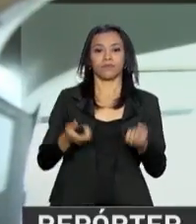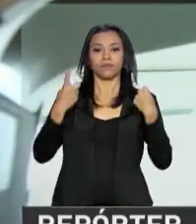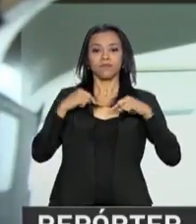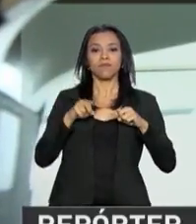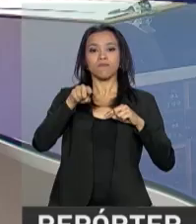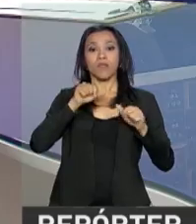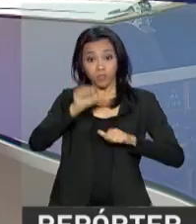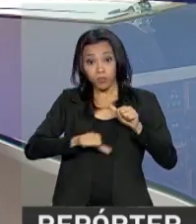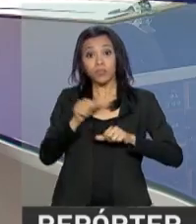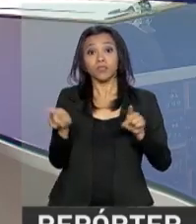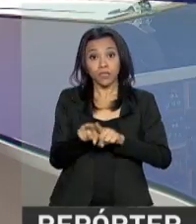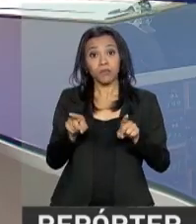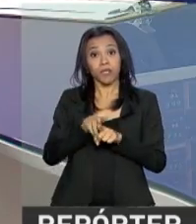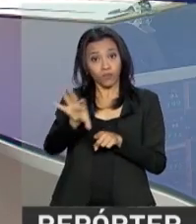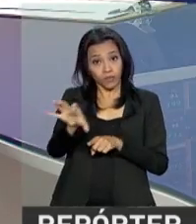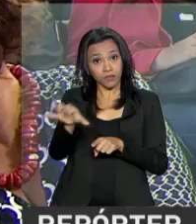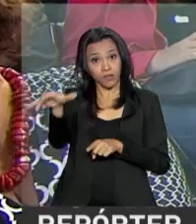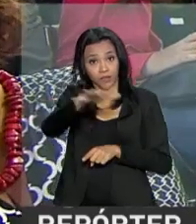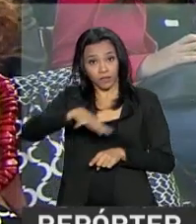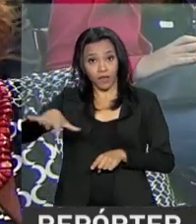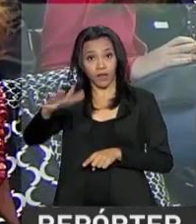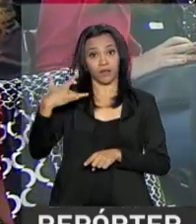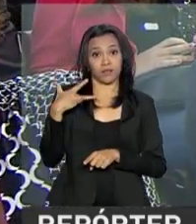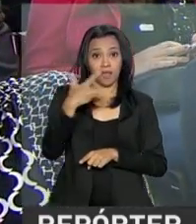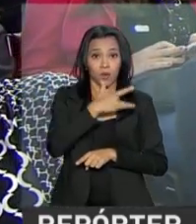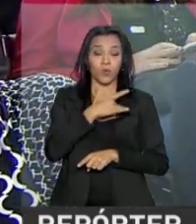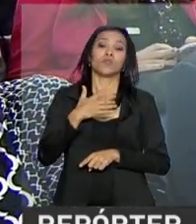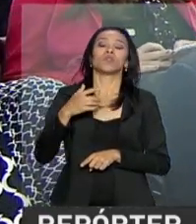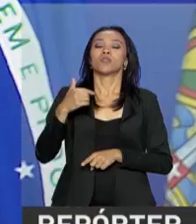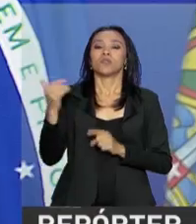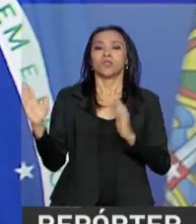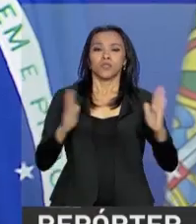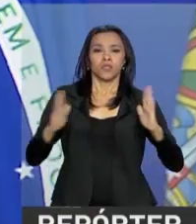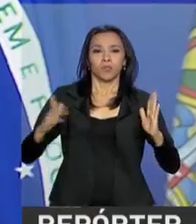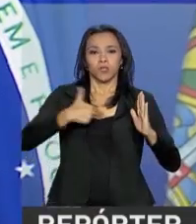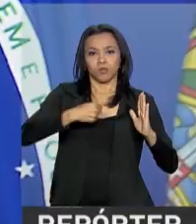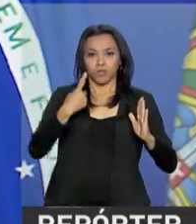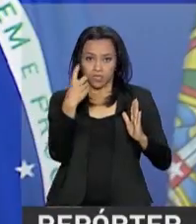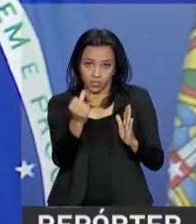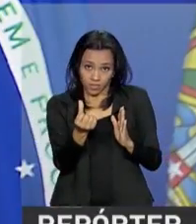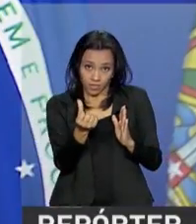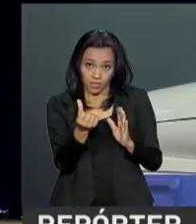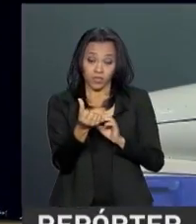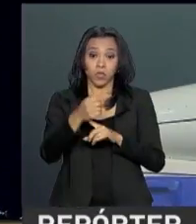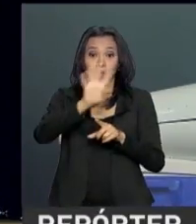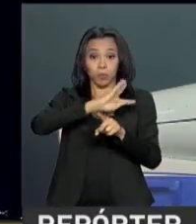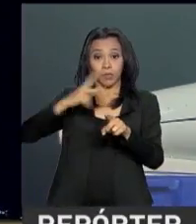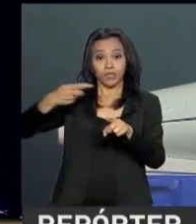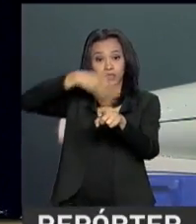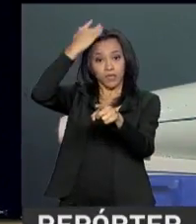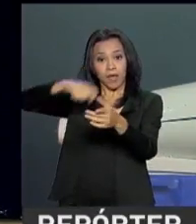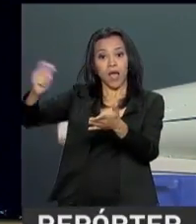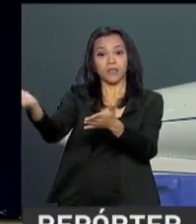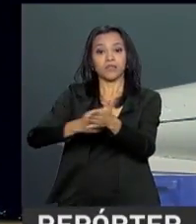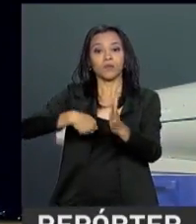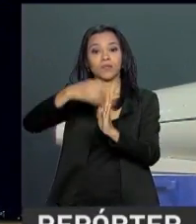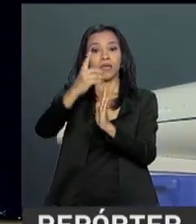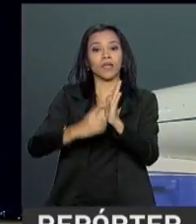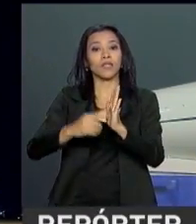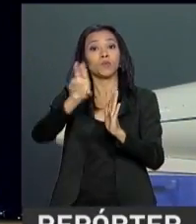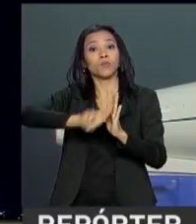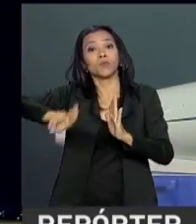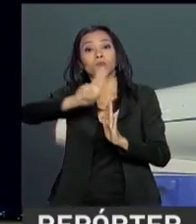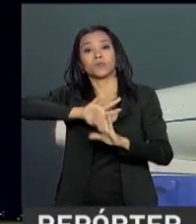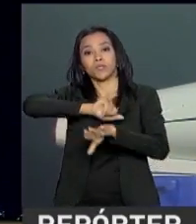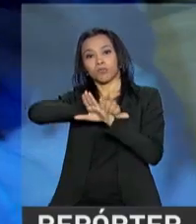mudanças também chegaram para a saúde pública. Ainda em 2016, o presidente Michel Temer assinou o decreto que autoriza o uso de aviões da